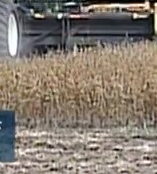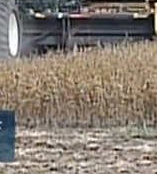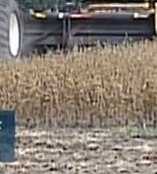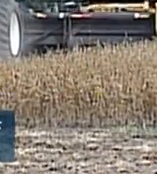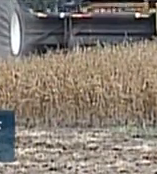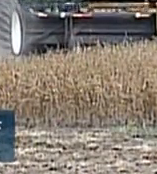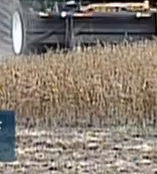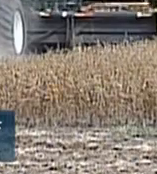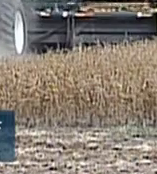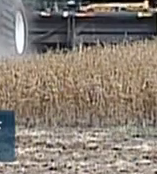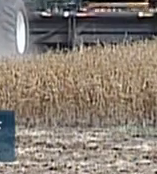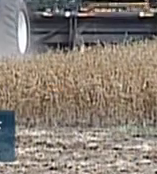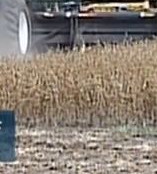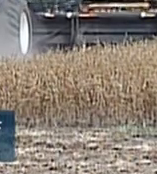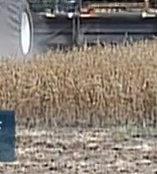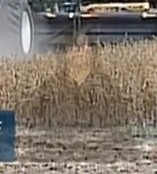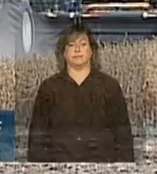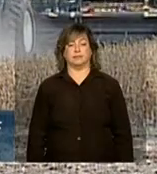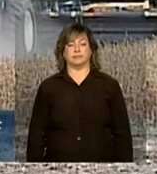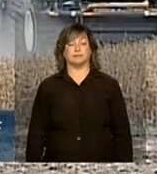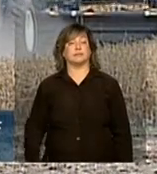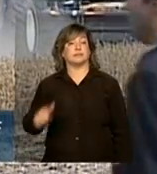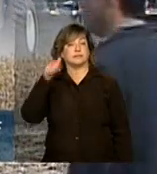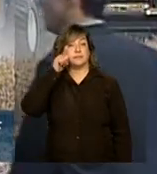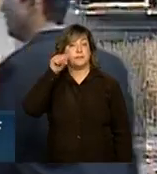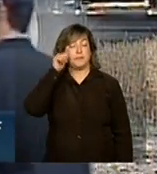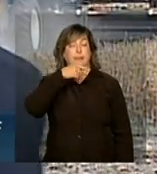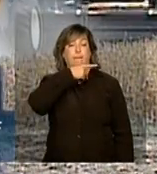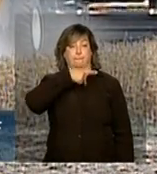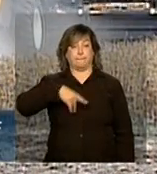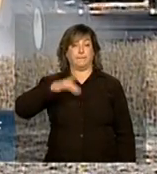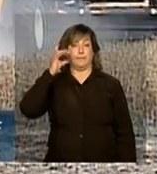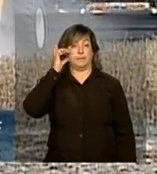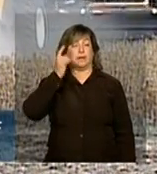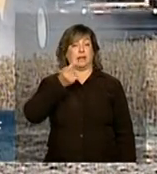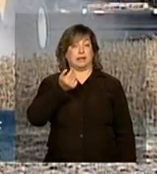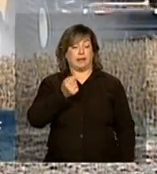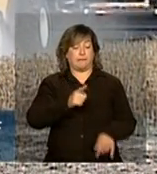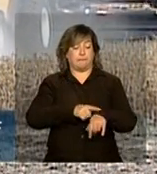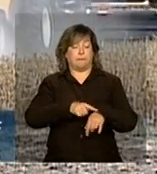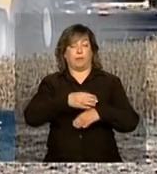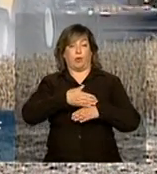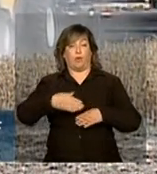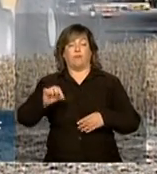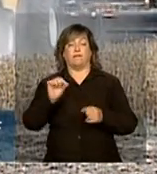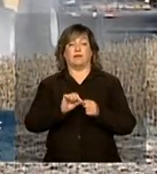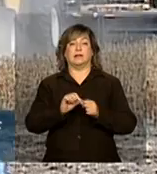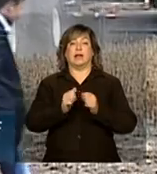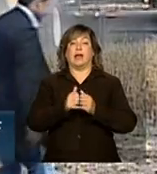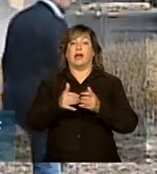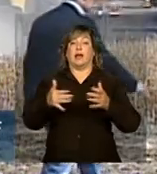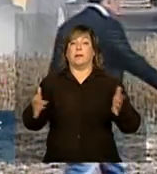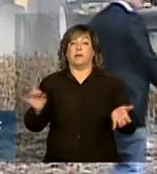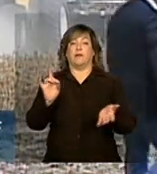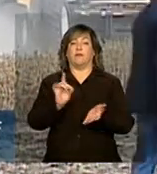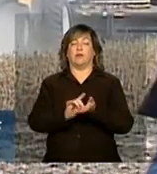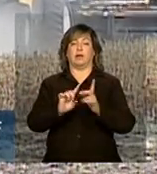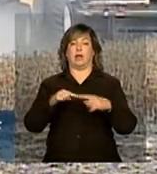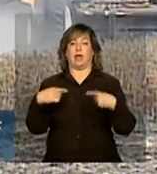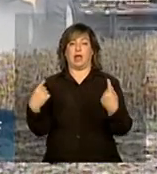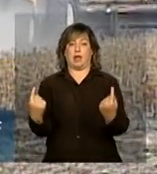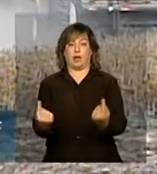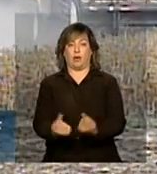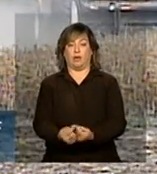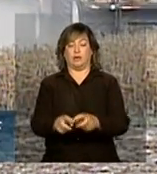safra a presidenta Dima Roussef vai fazer então daqui a pouco a abertura oficial da colheita essa cerimônia